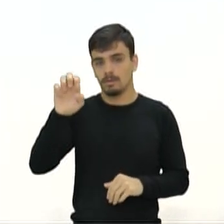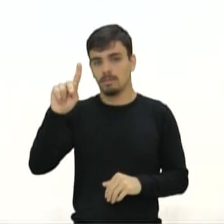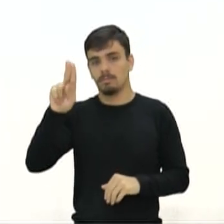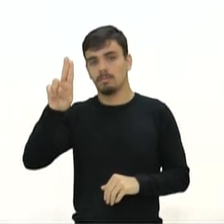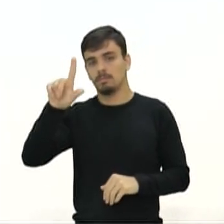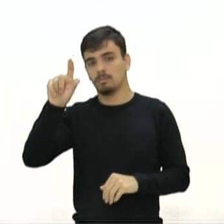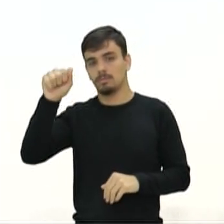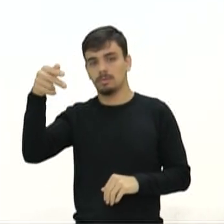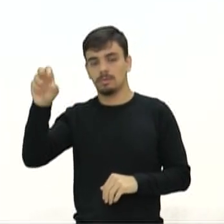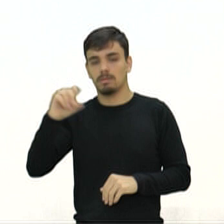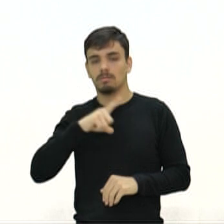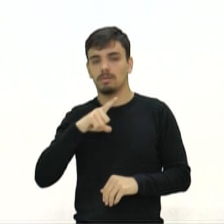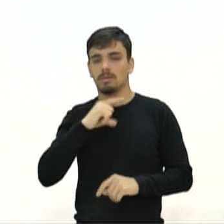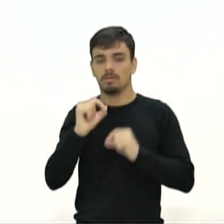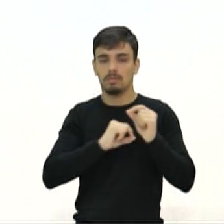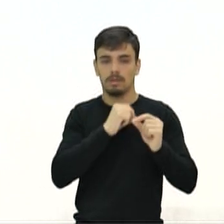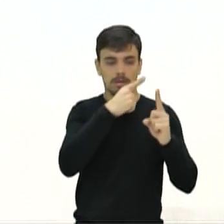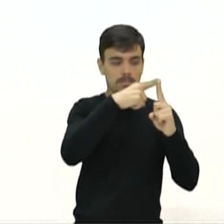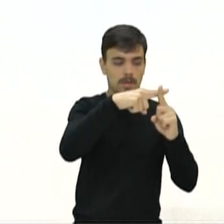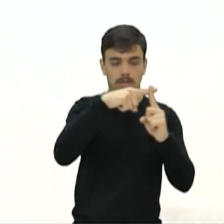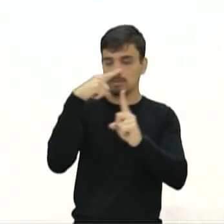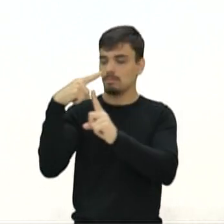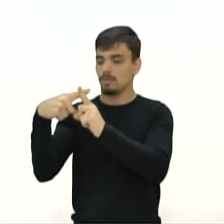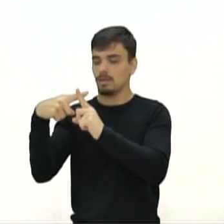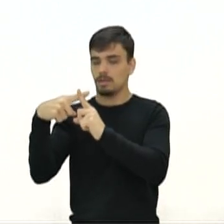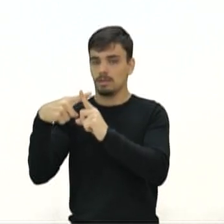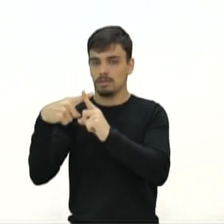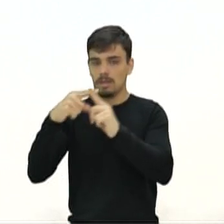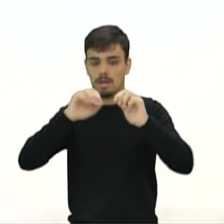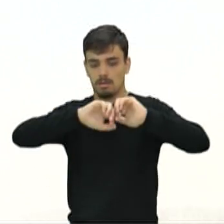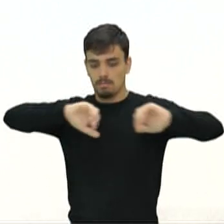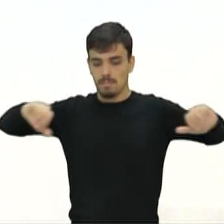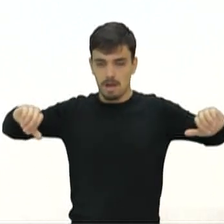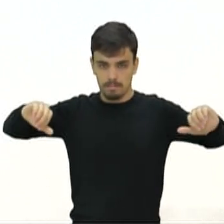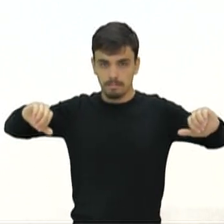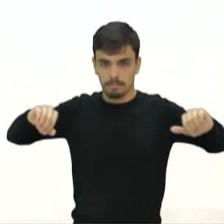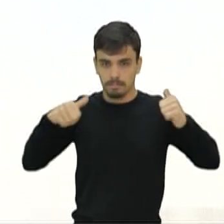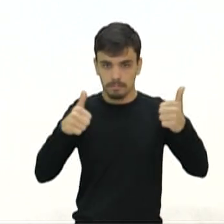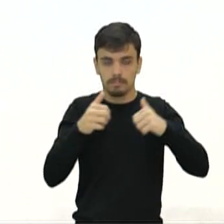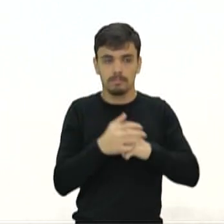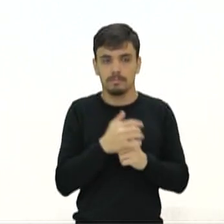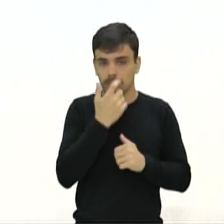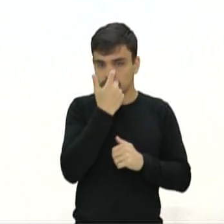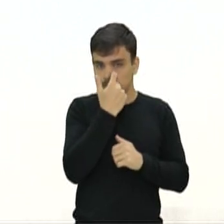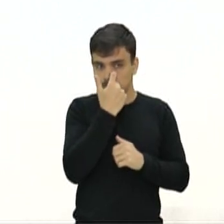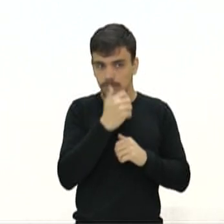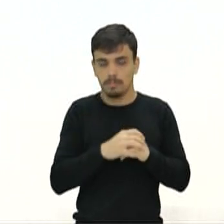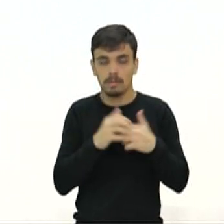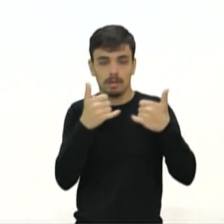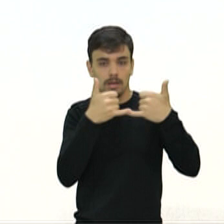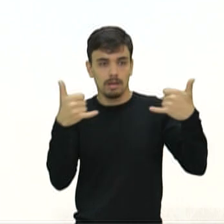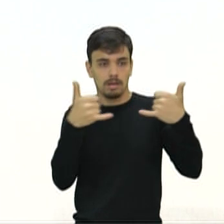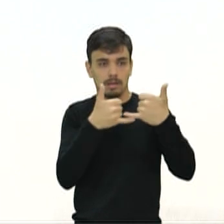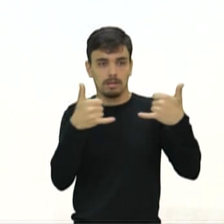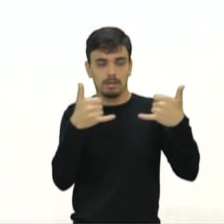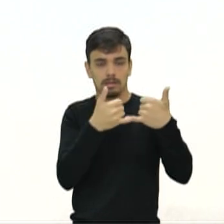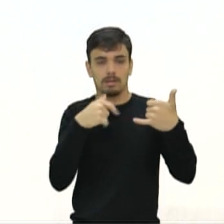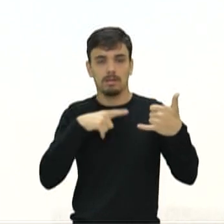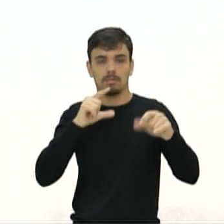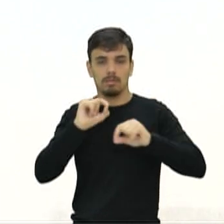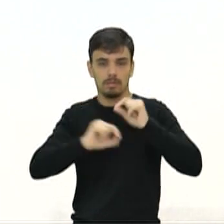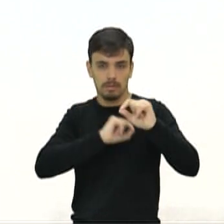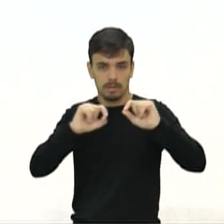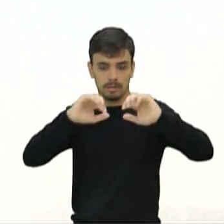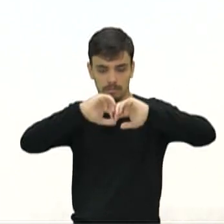duas cargas de sinais iguais, ocorre a repulsão. Então as linhas, pessoal, olha só, saem e aqui eu tenho um